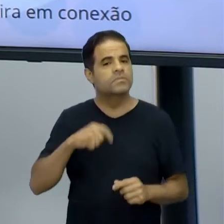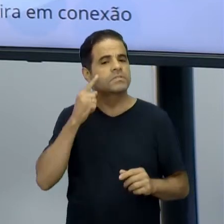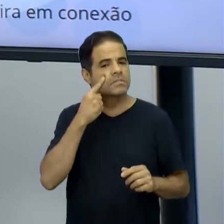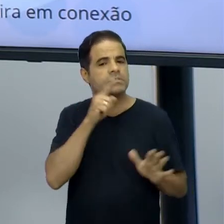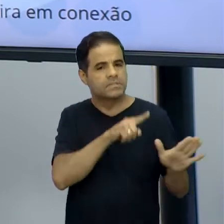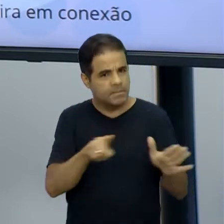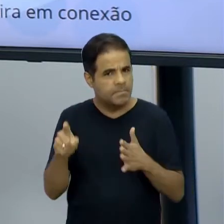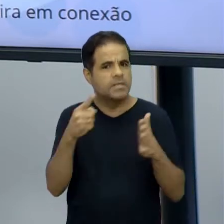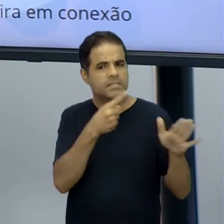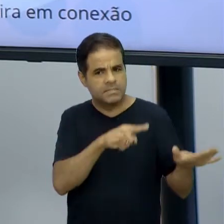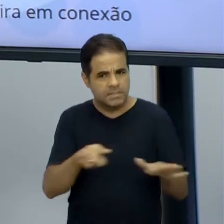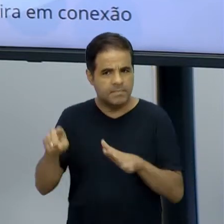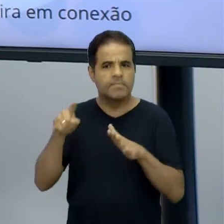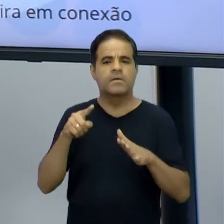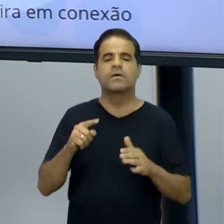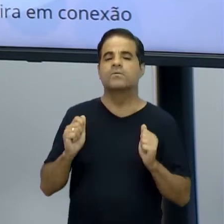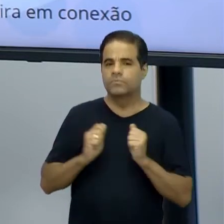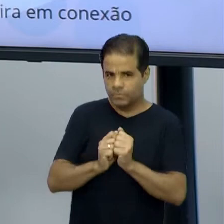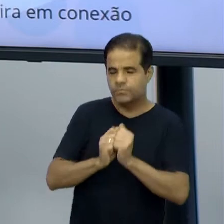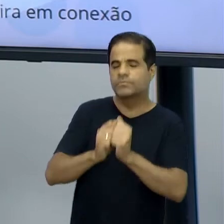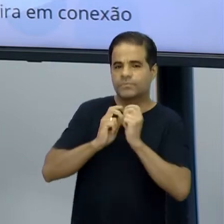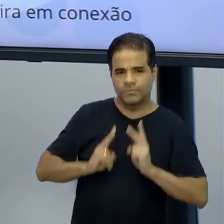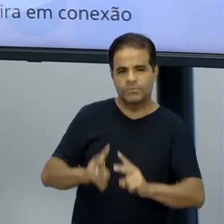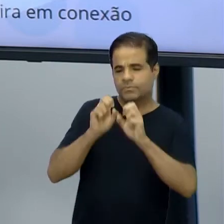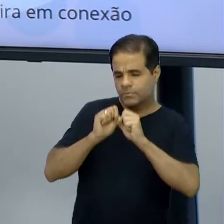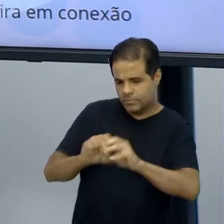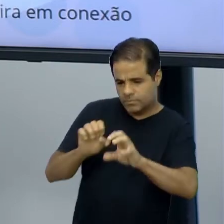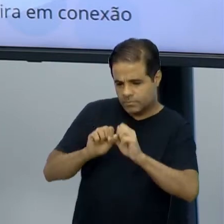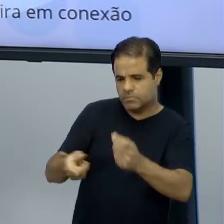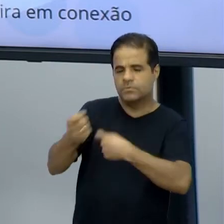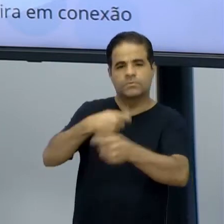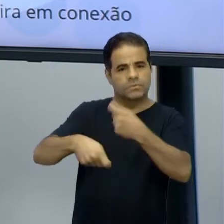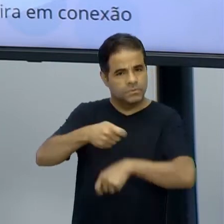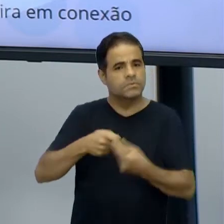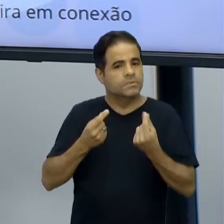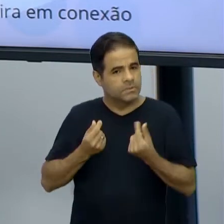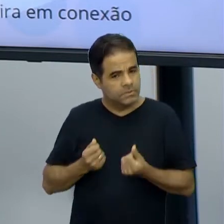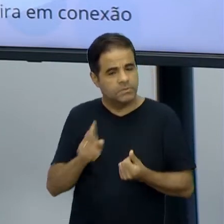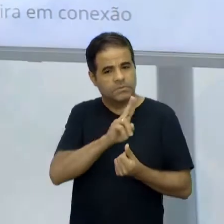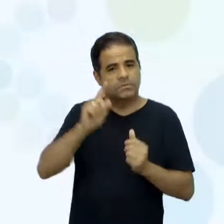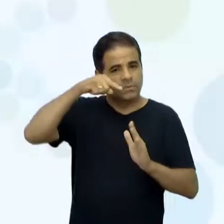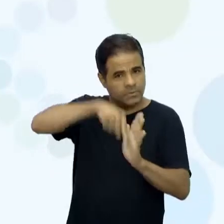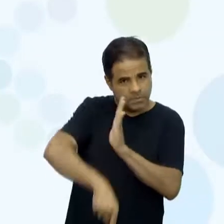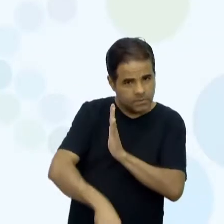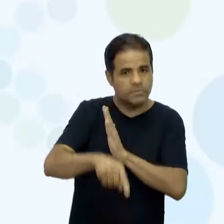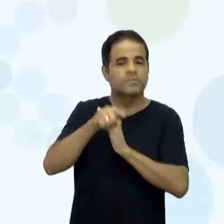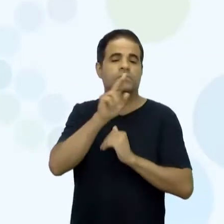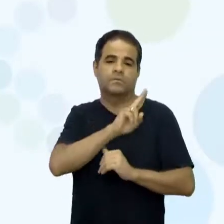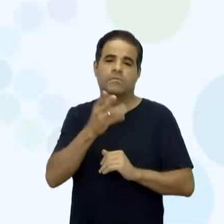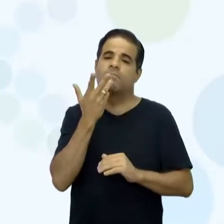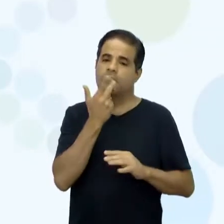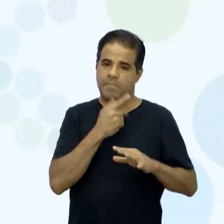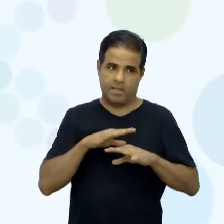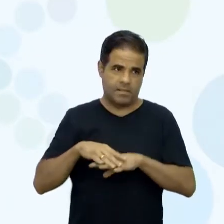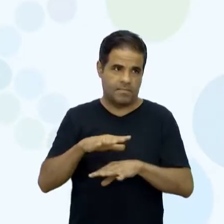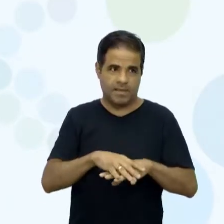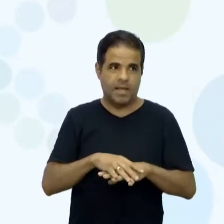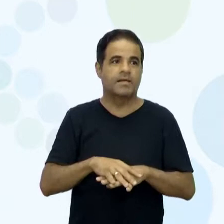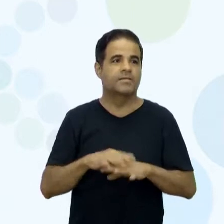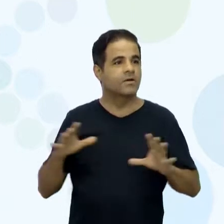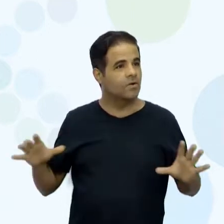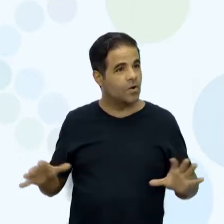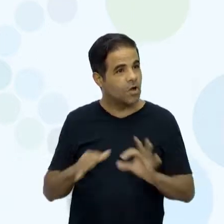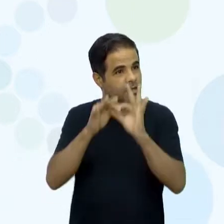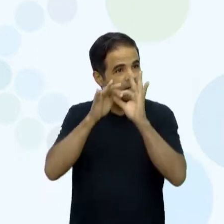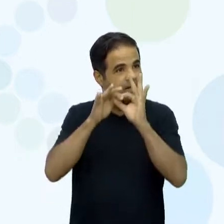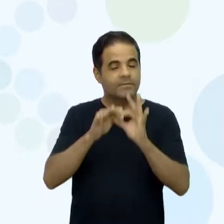semana e eu continuo aí com Educação Financeira em Conexão. O nome do aprofundamento aí é Educação, Matemática Conectada, a